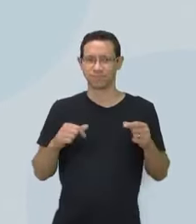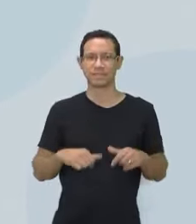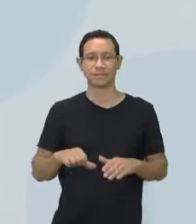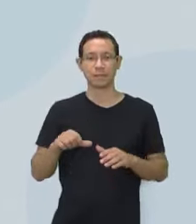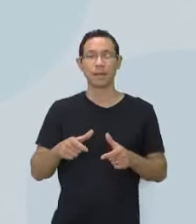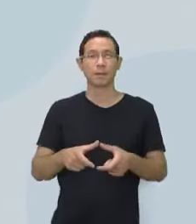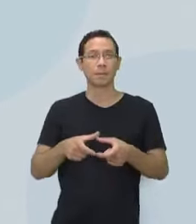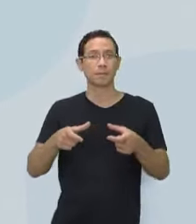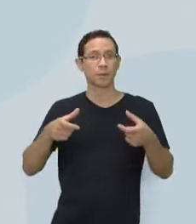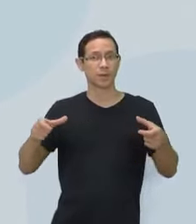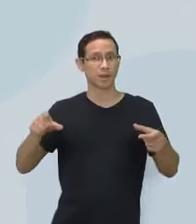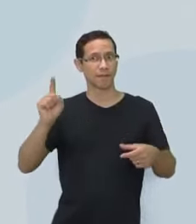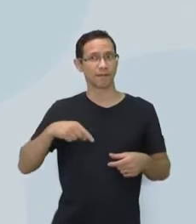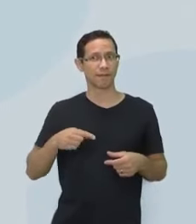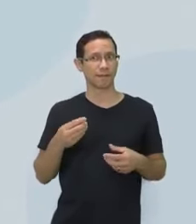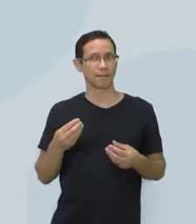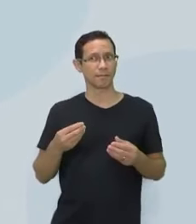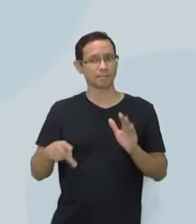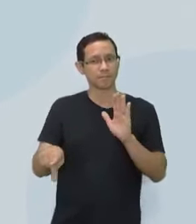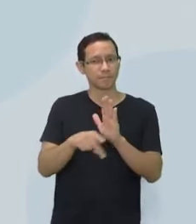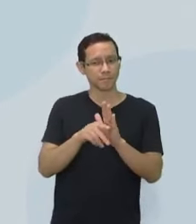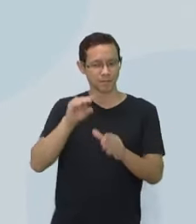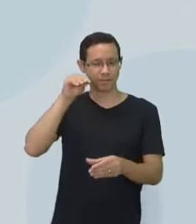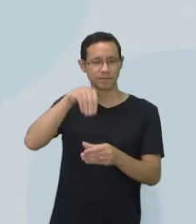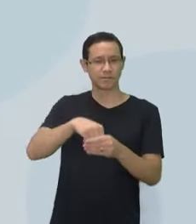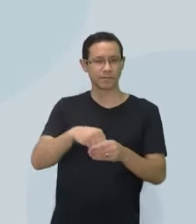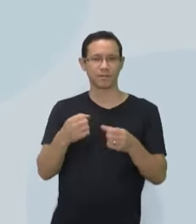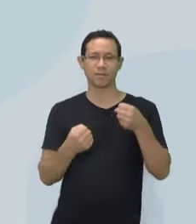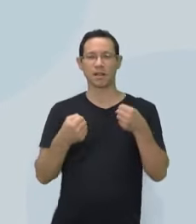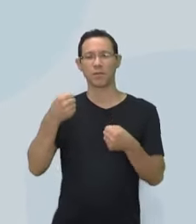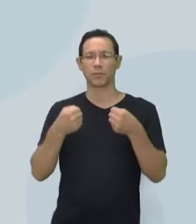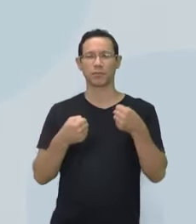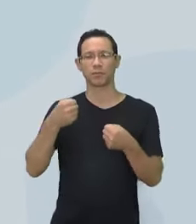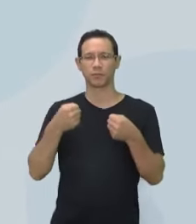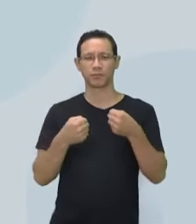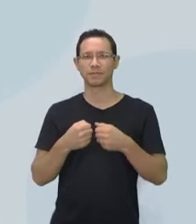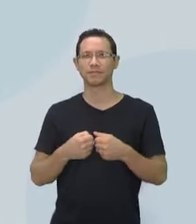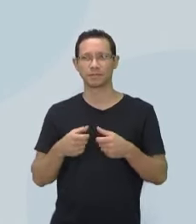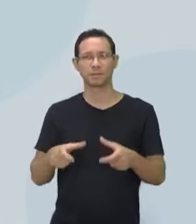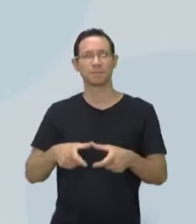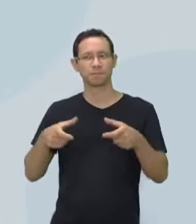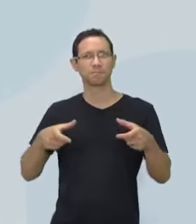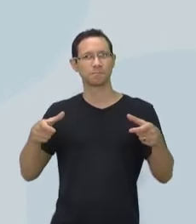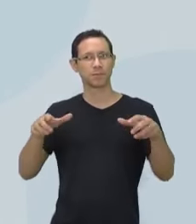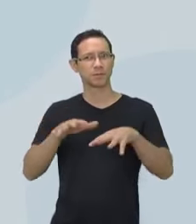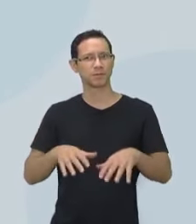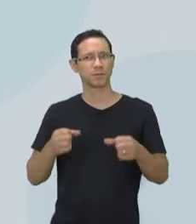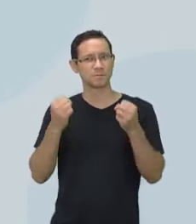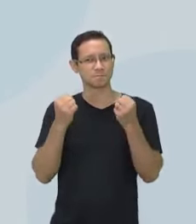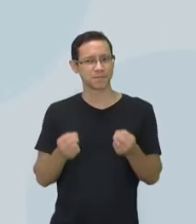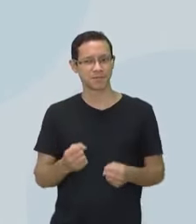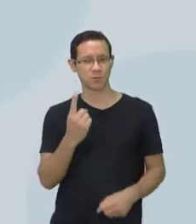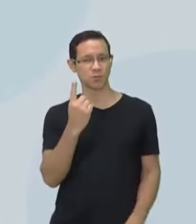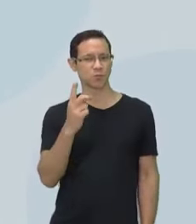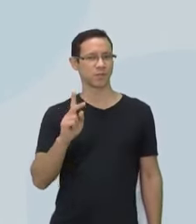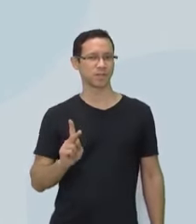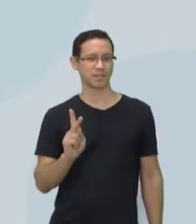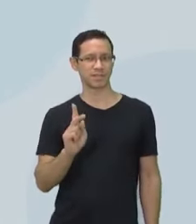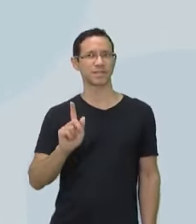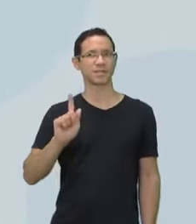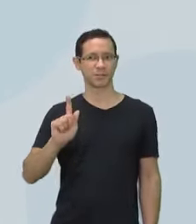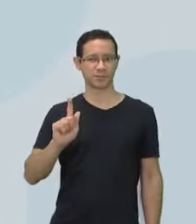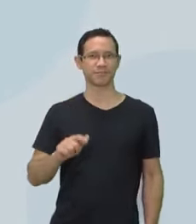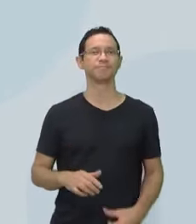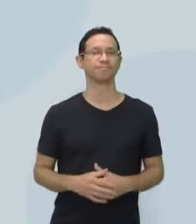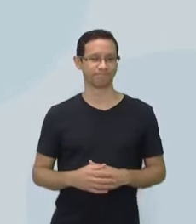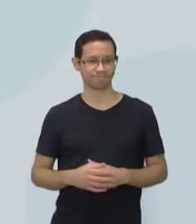a maioria era desenvolvida para instalação em carros. A maioria dos celulares pesava em média 1 quilo. Sim,